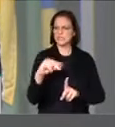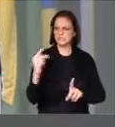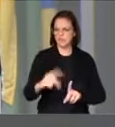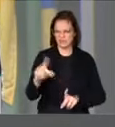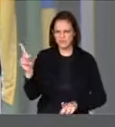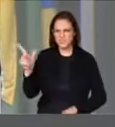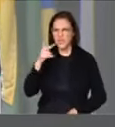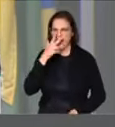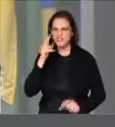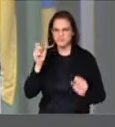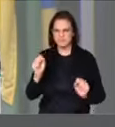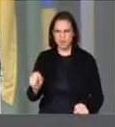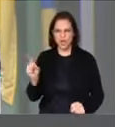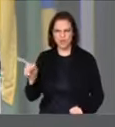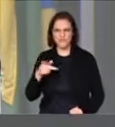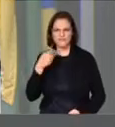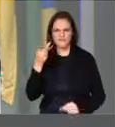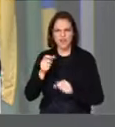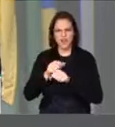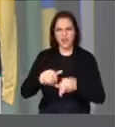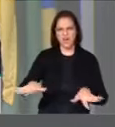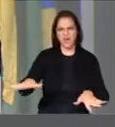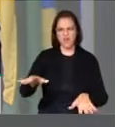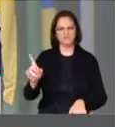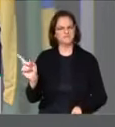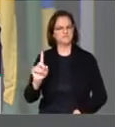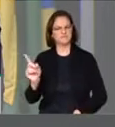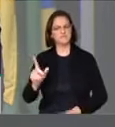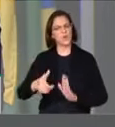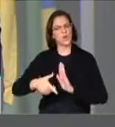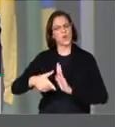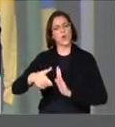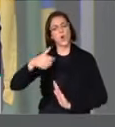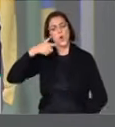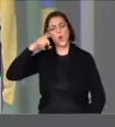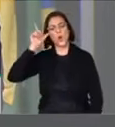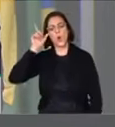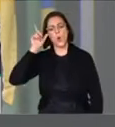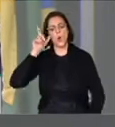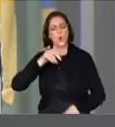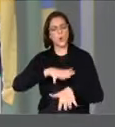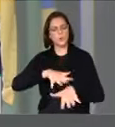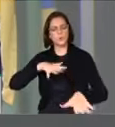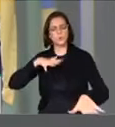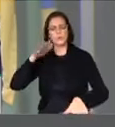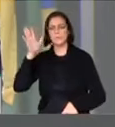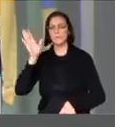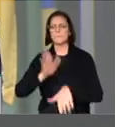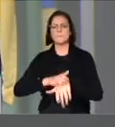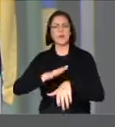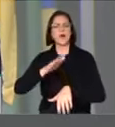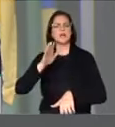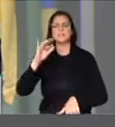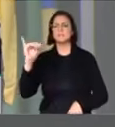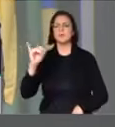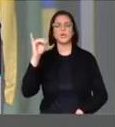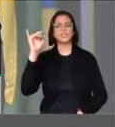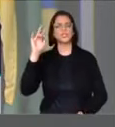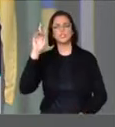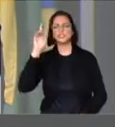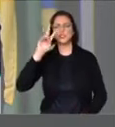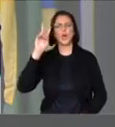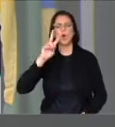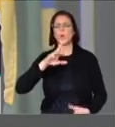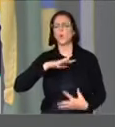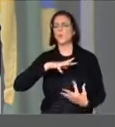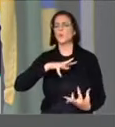esse recado no Brasil? Mas ontem nós tivemos a parada mais histórica do mundo.